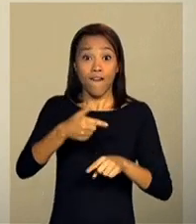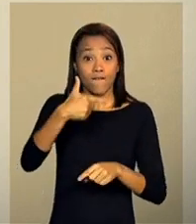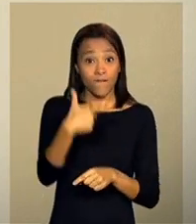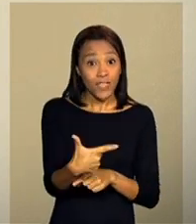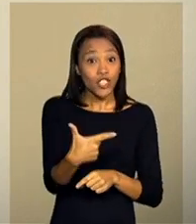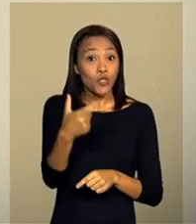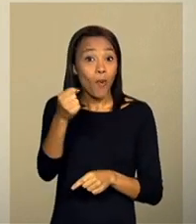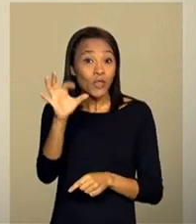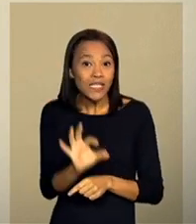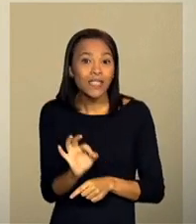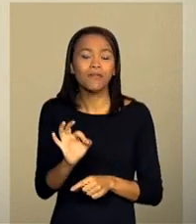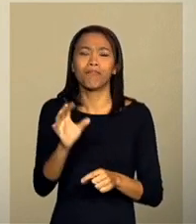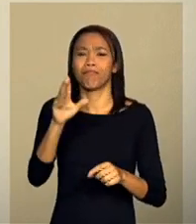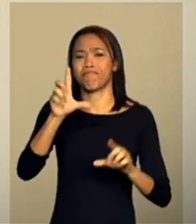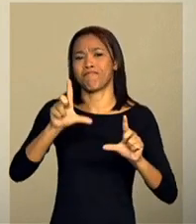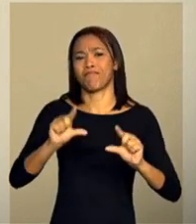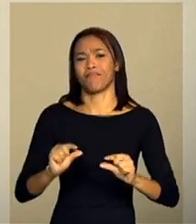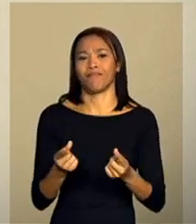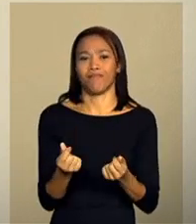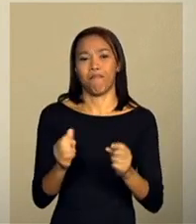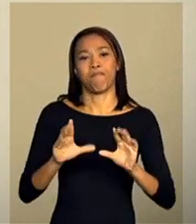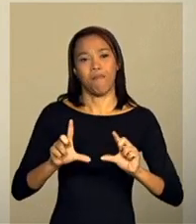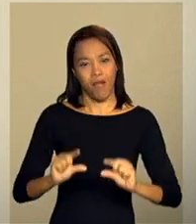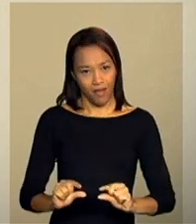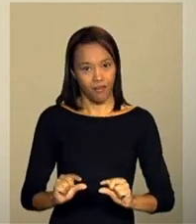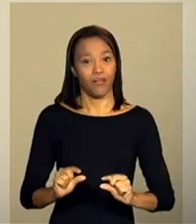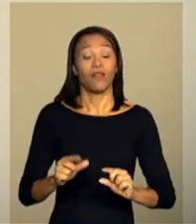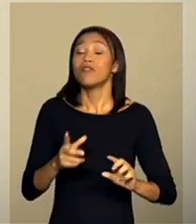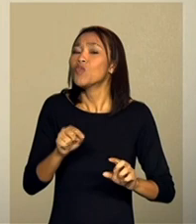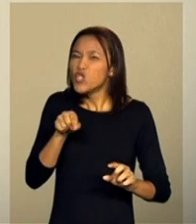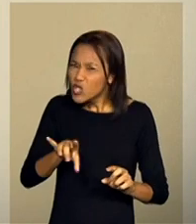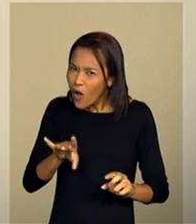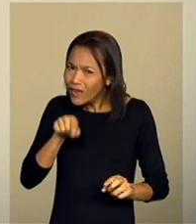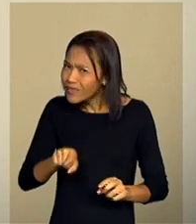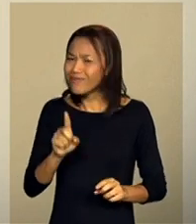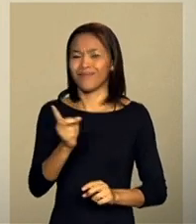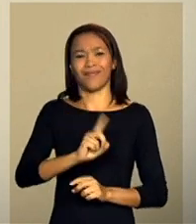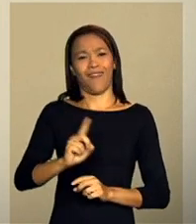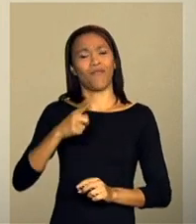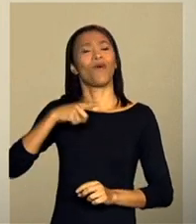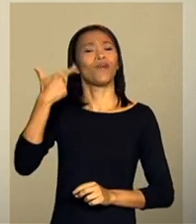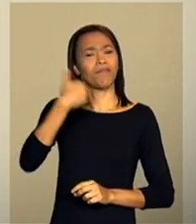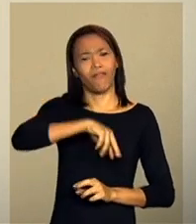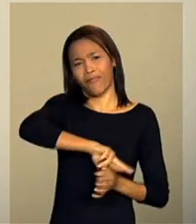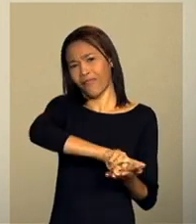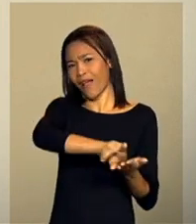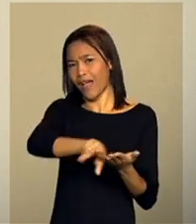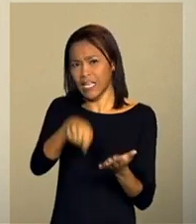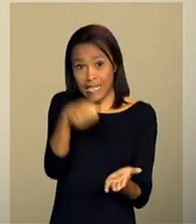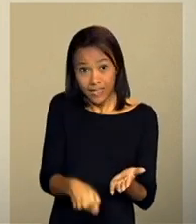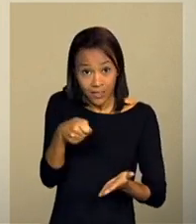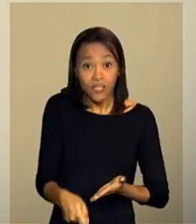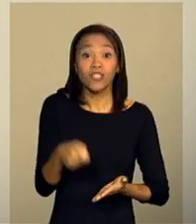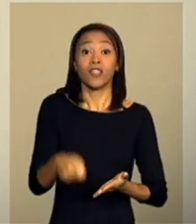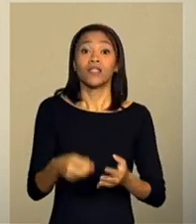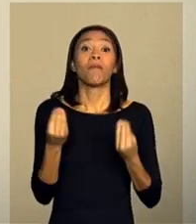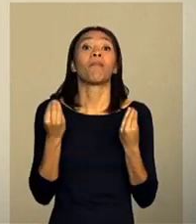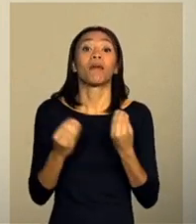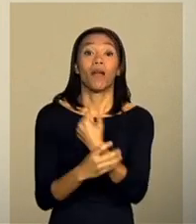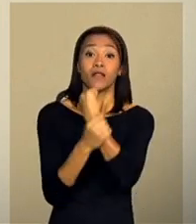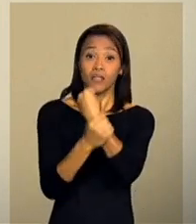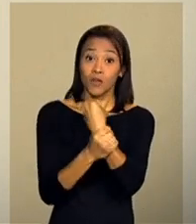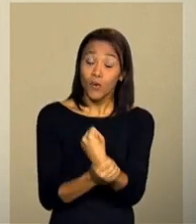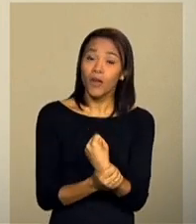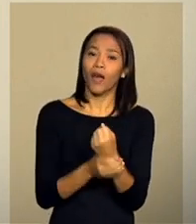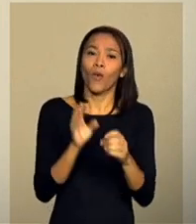20% mais baratas mas não é só isso não Luciano nós fizemos várias exigências para garantir o